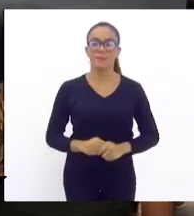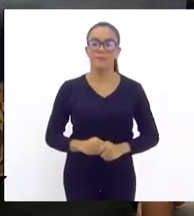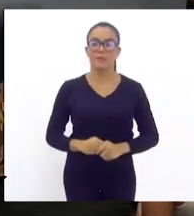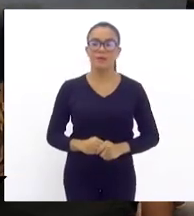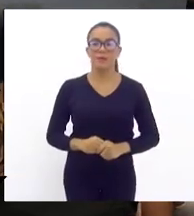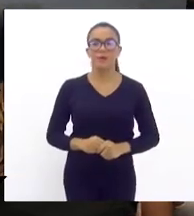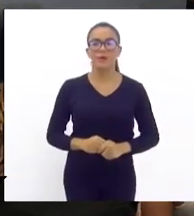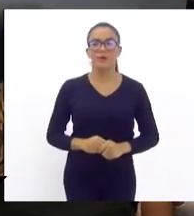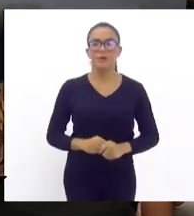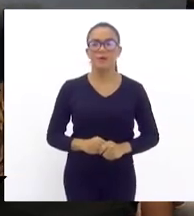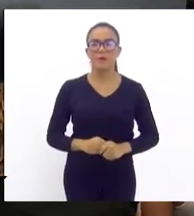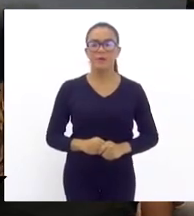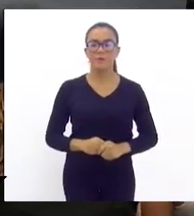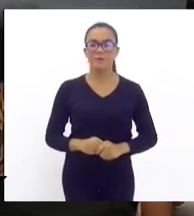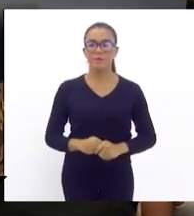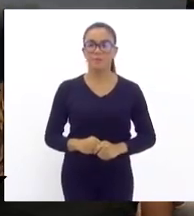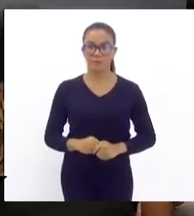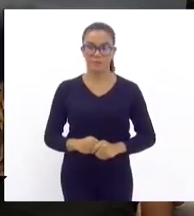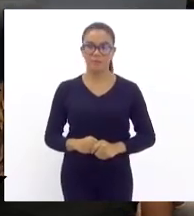Por favor.